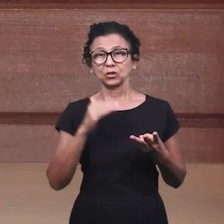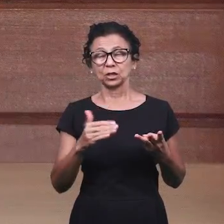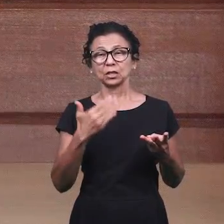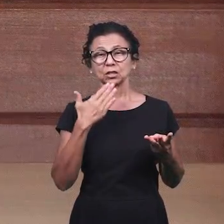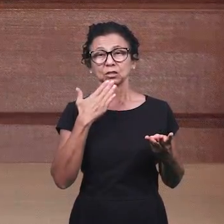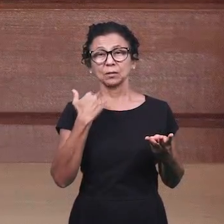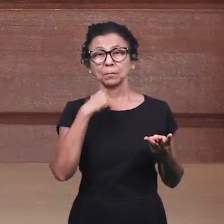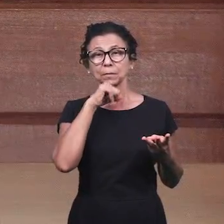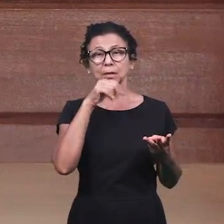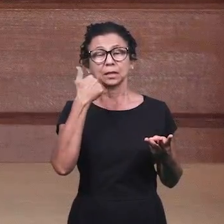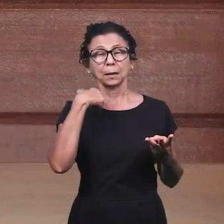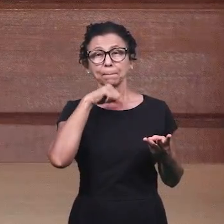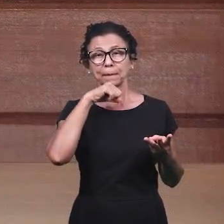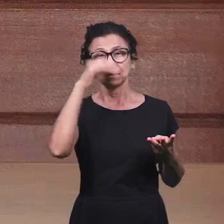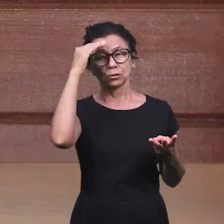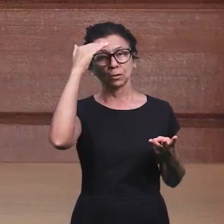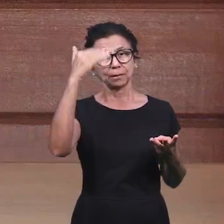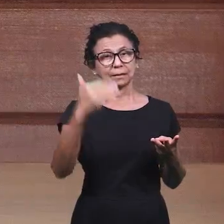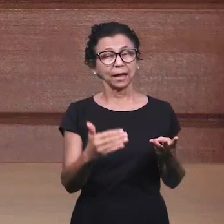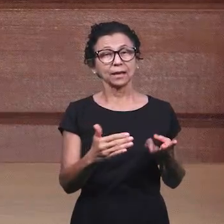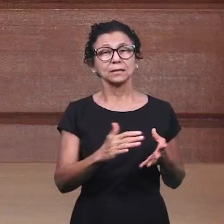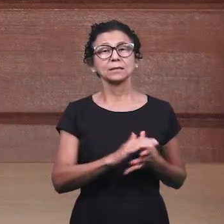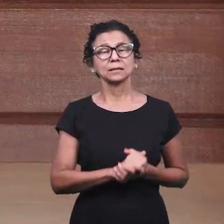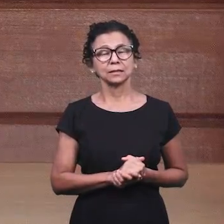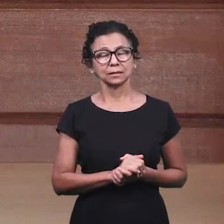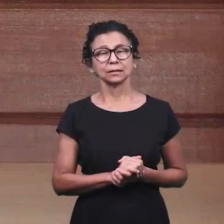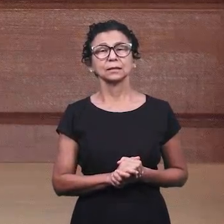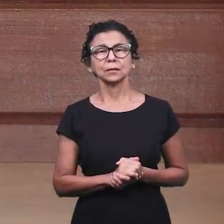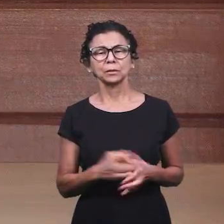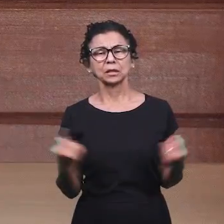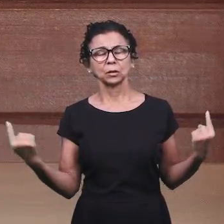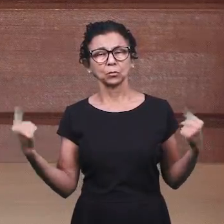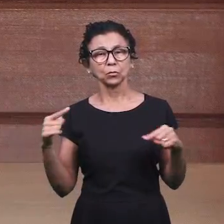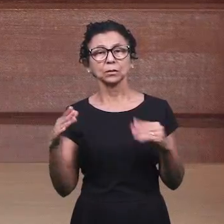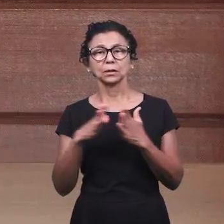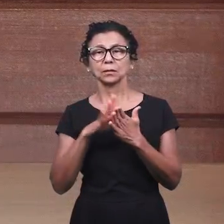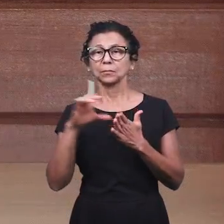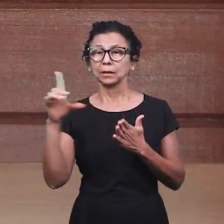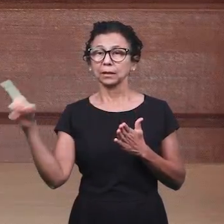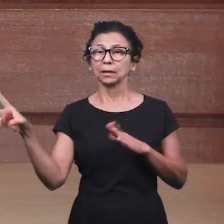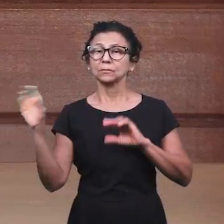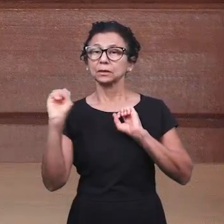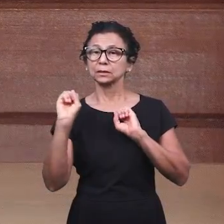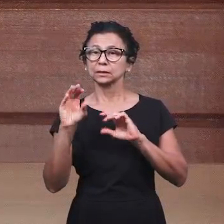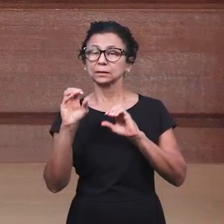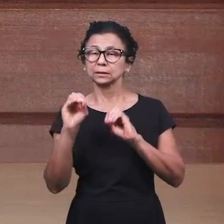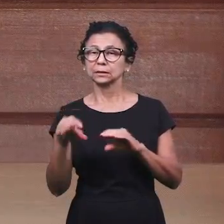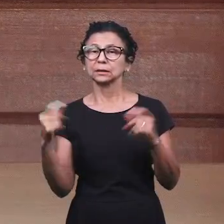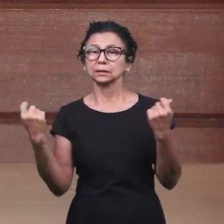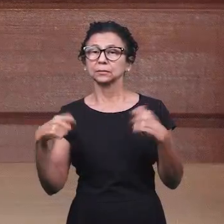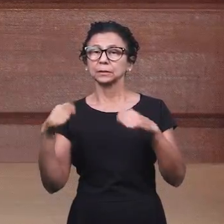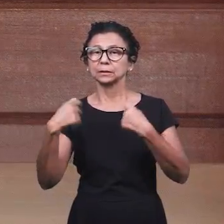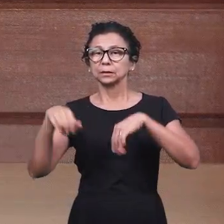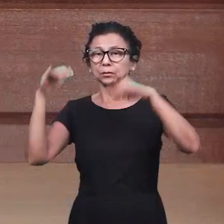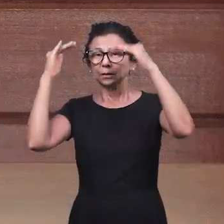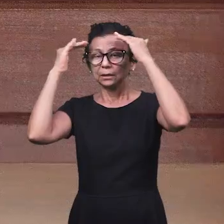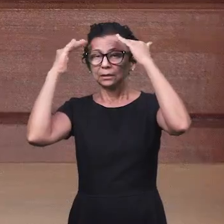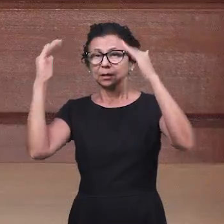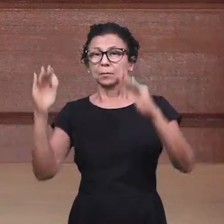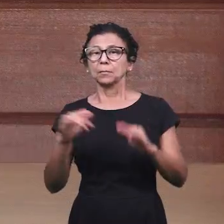que nós estamos vivendo. E esse texto, né, foi citado, é exatamente o caráter do homem dessa última hora.